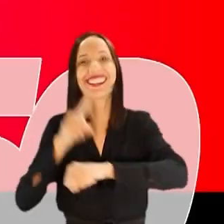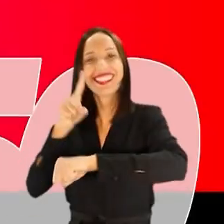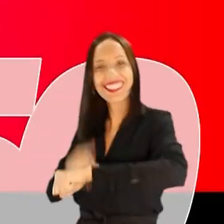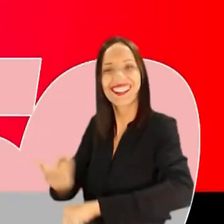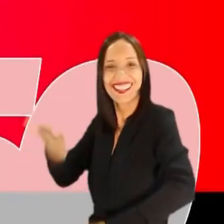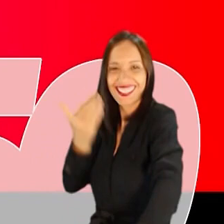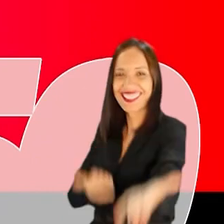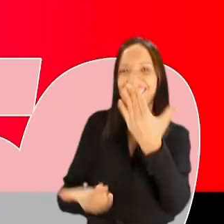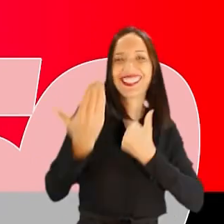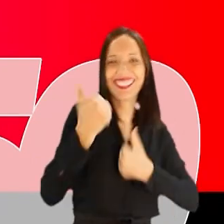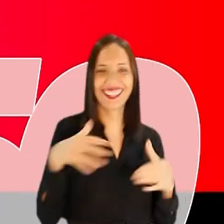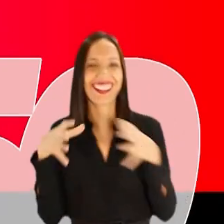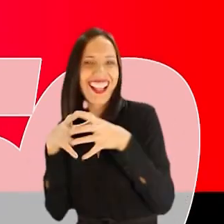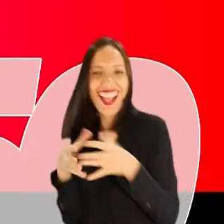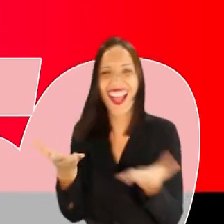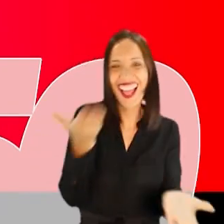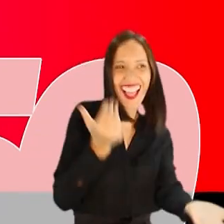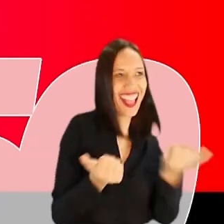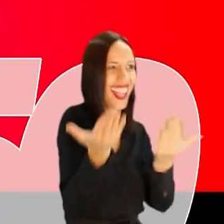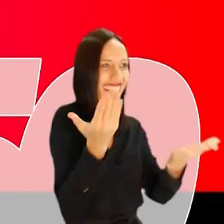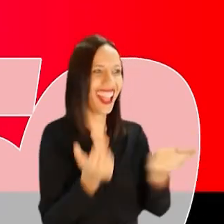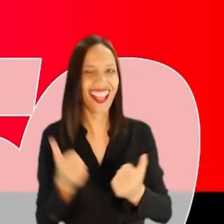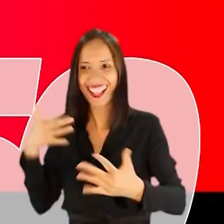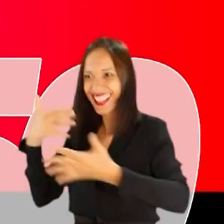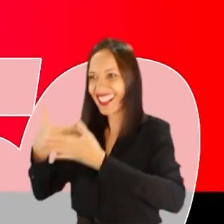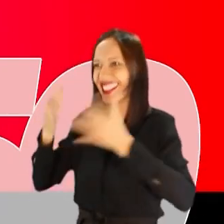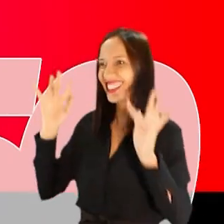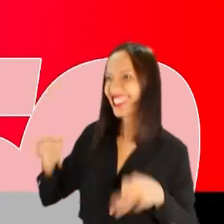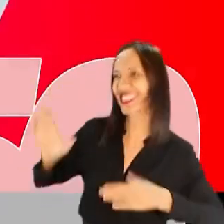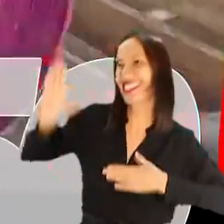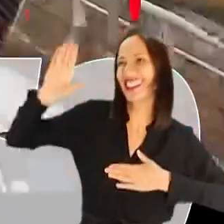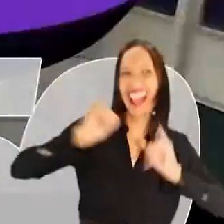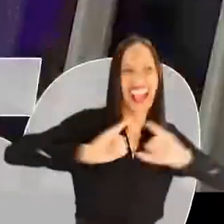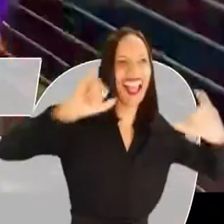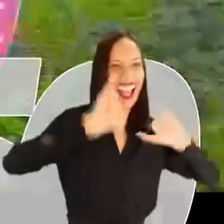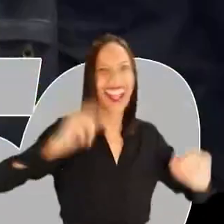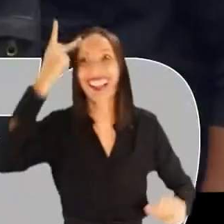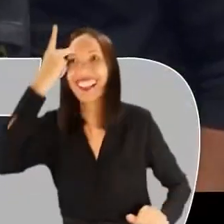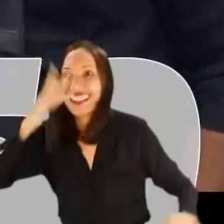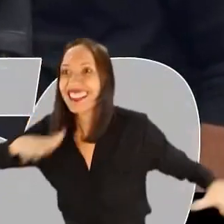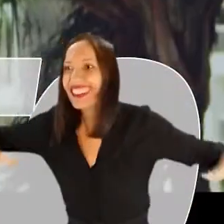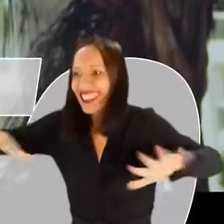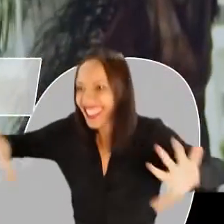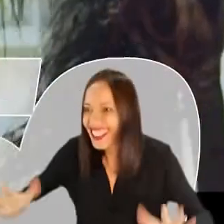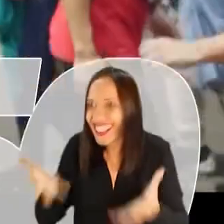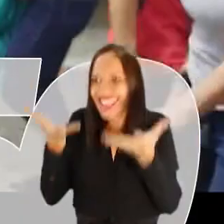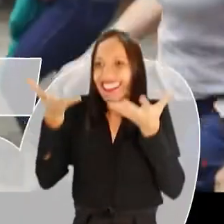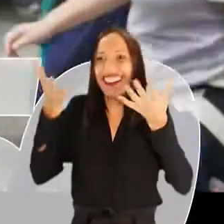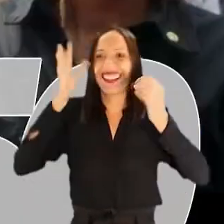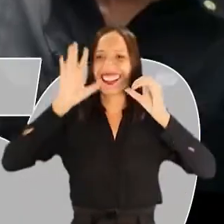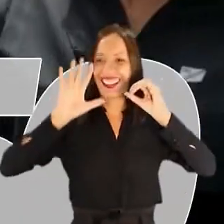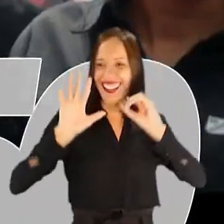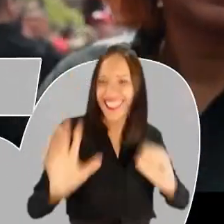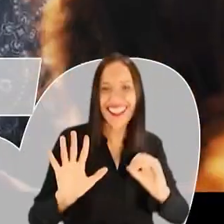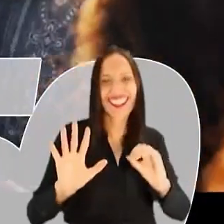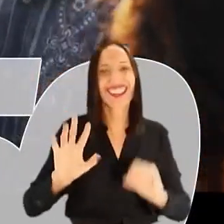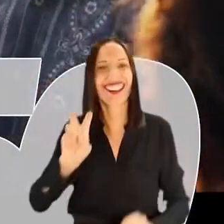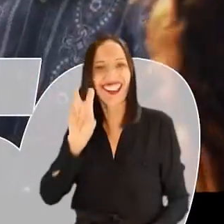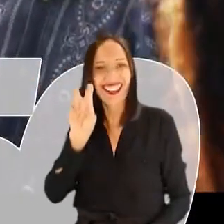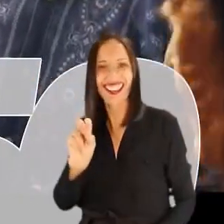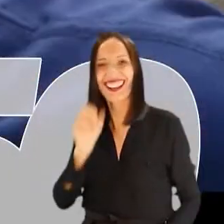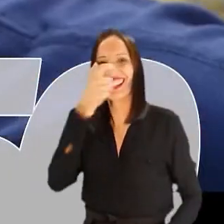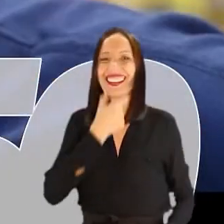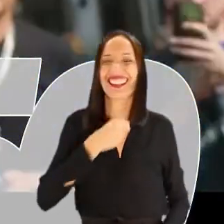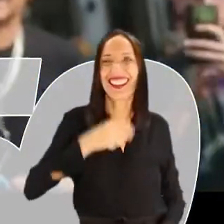você. Chegou a hora, vamos junto, galera. Na reta final da campanha, São Paulo